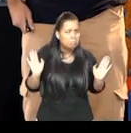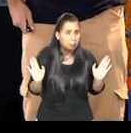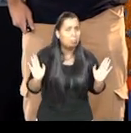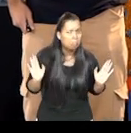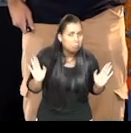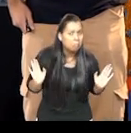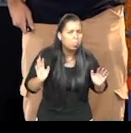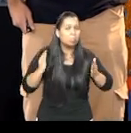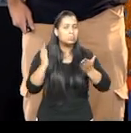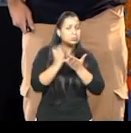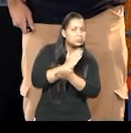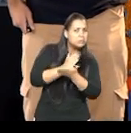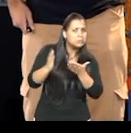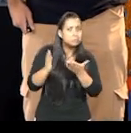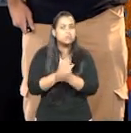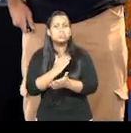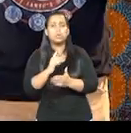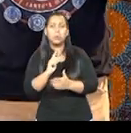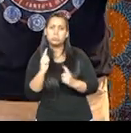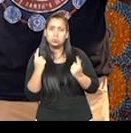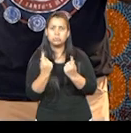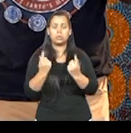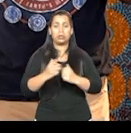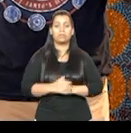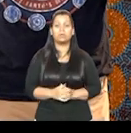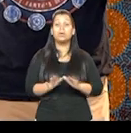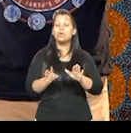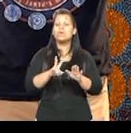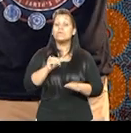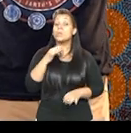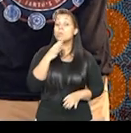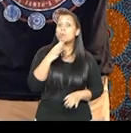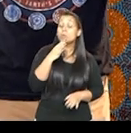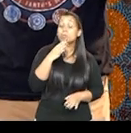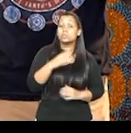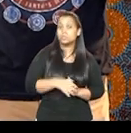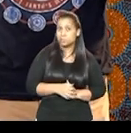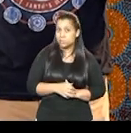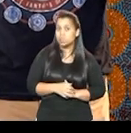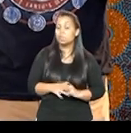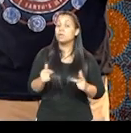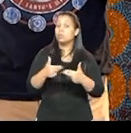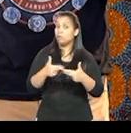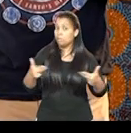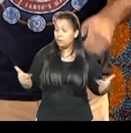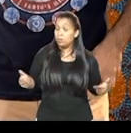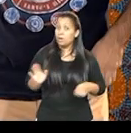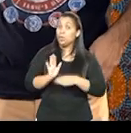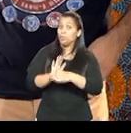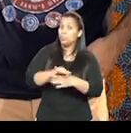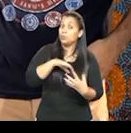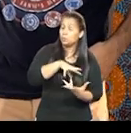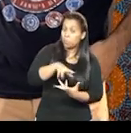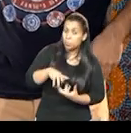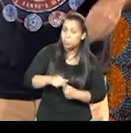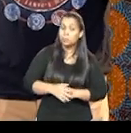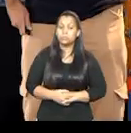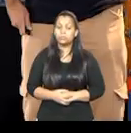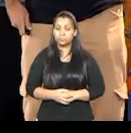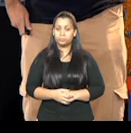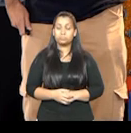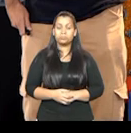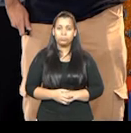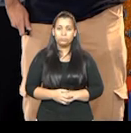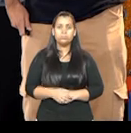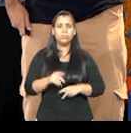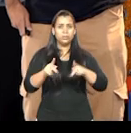essa divisão geográfica da África. Vamos conhecer um pouco mais sobre suas contribuições para a humanidade?